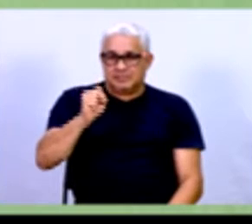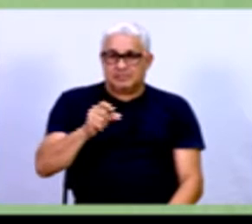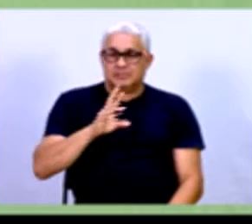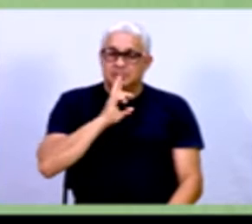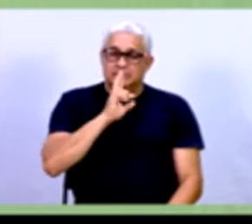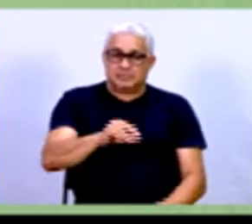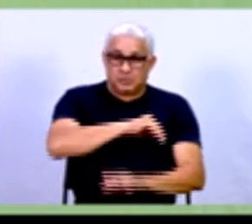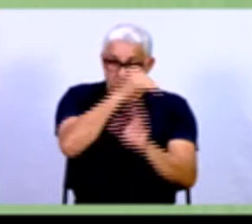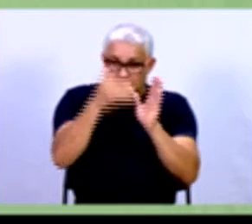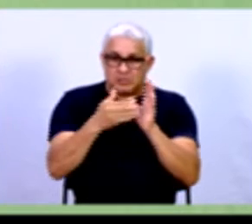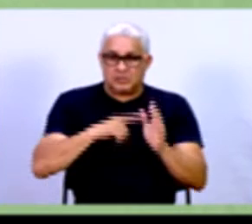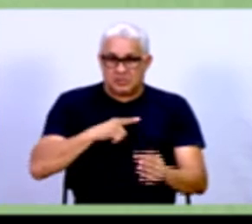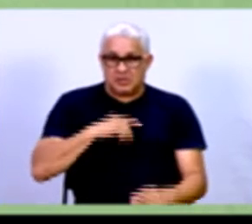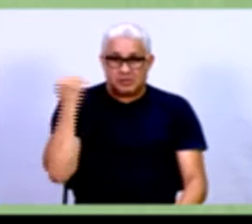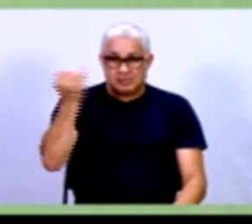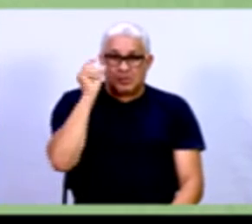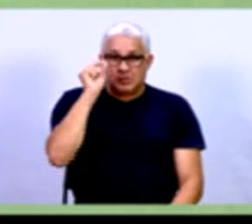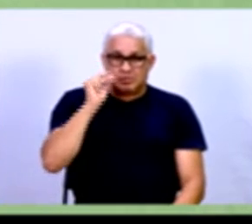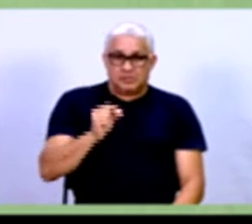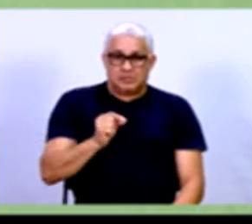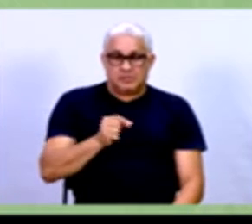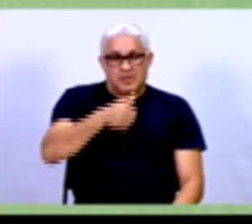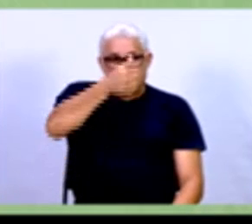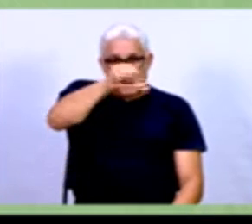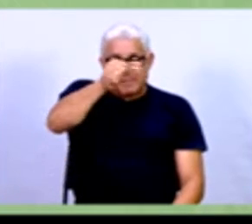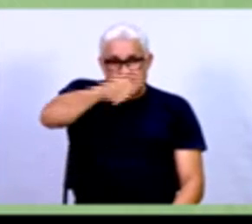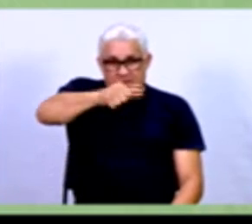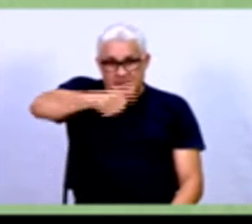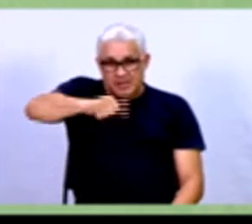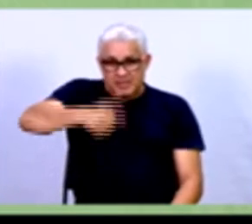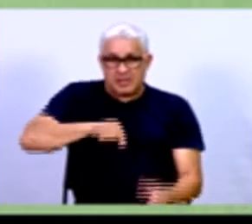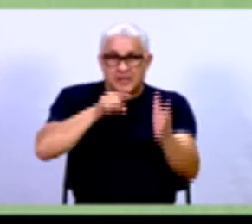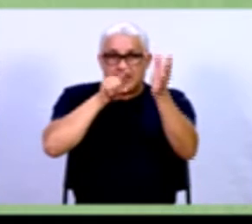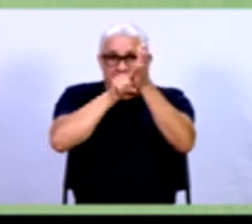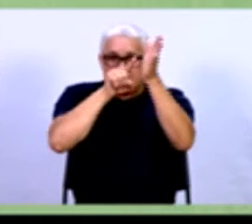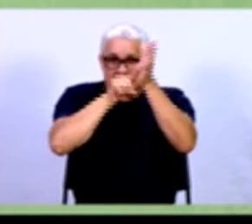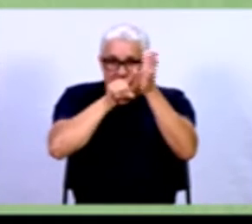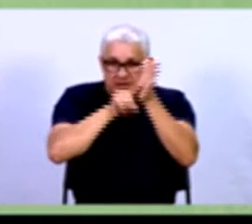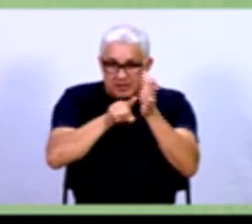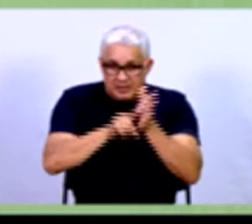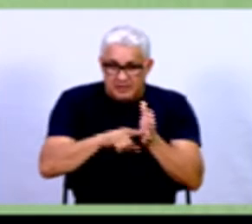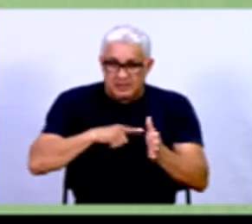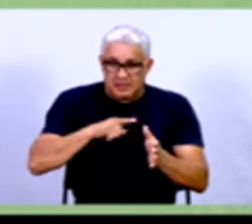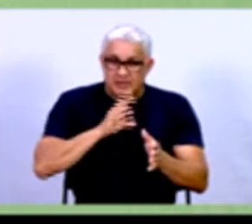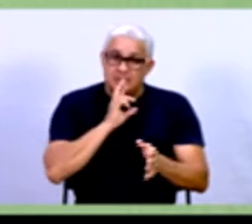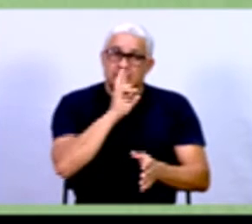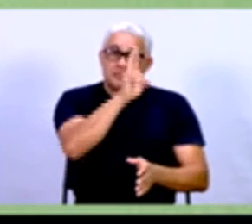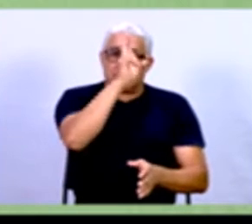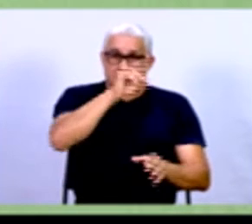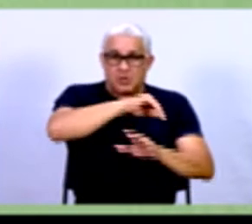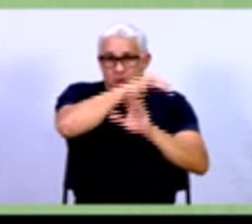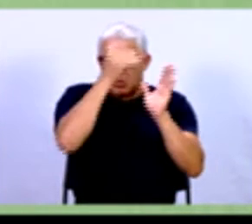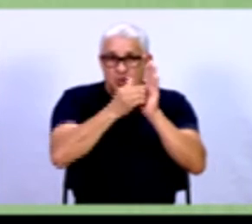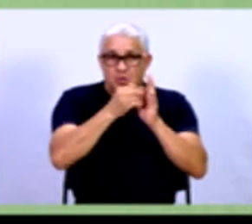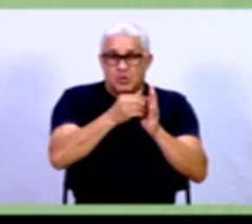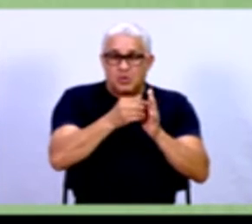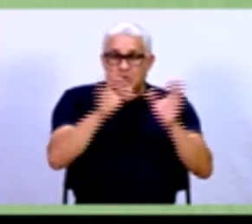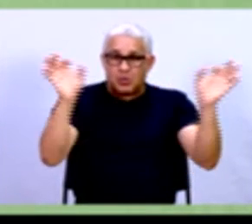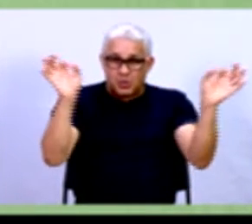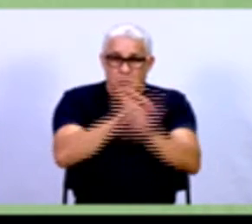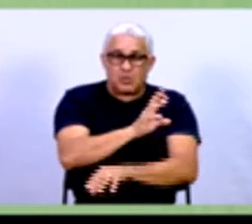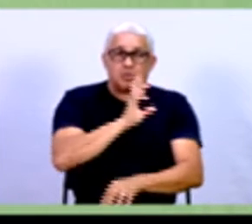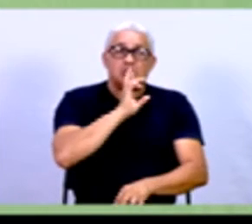E agora? É importante conferir se todos os questionários estão devidamente respondidos. É recomendável